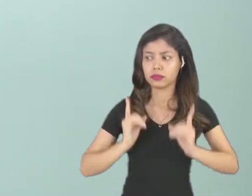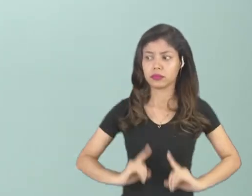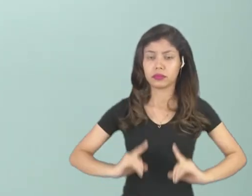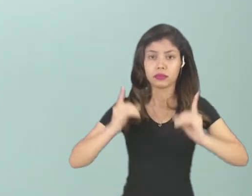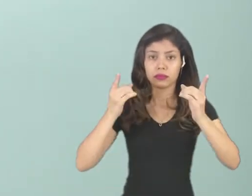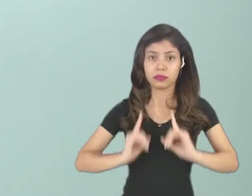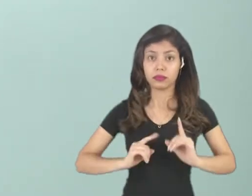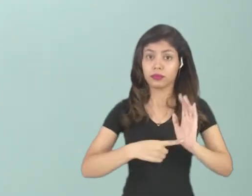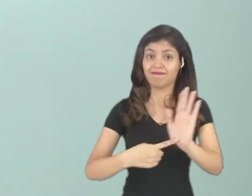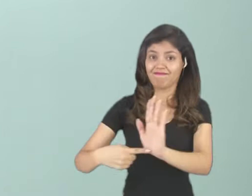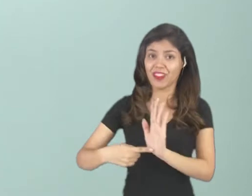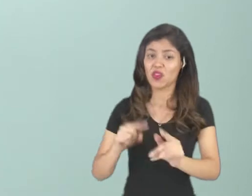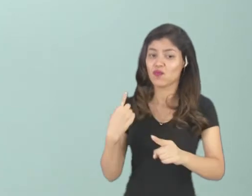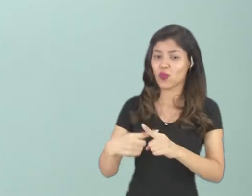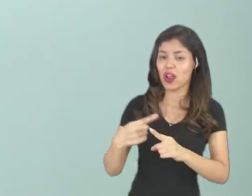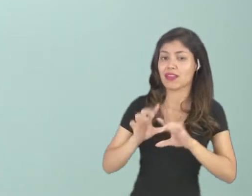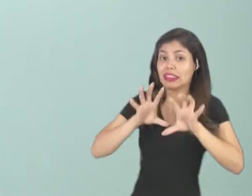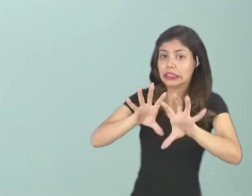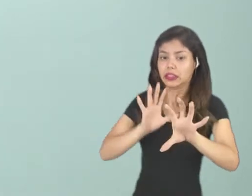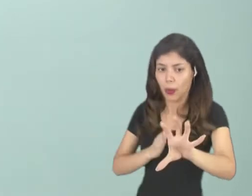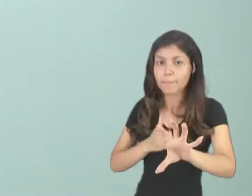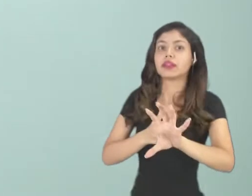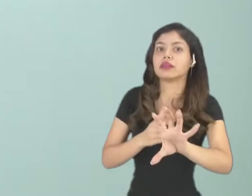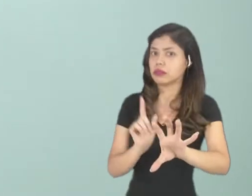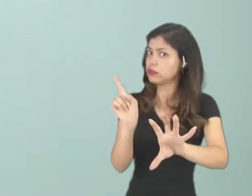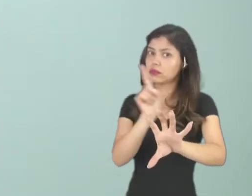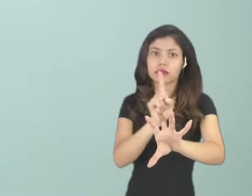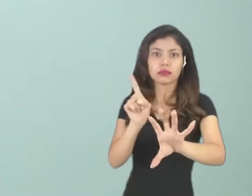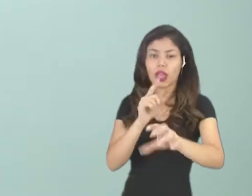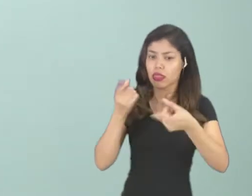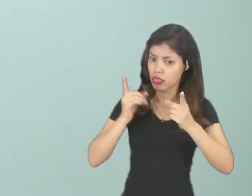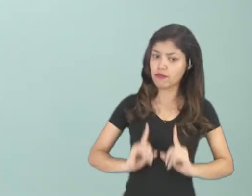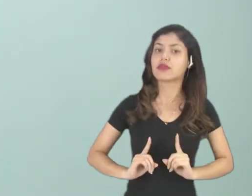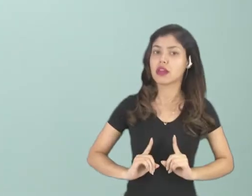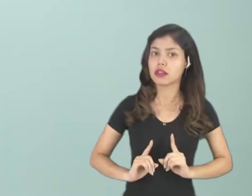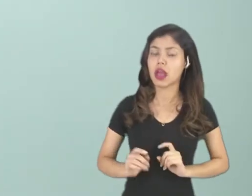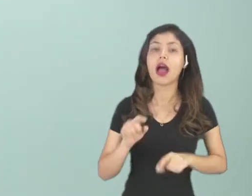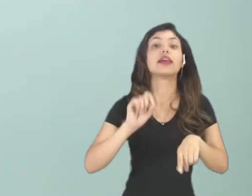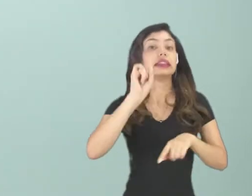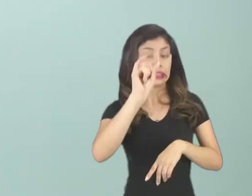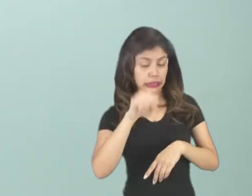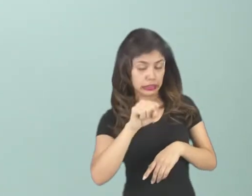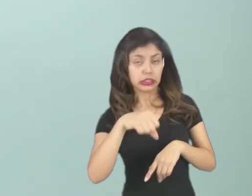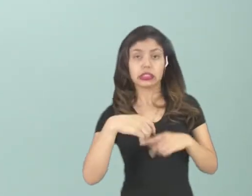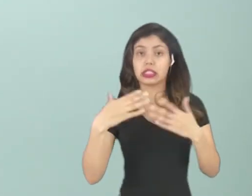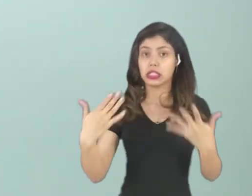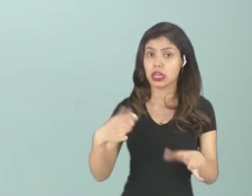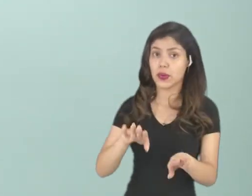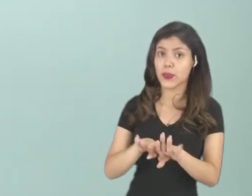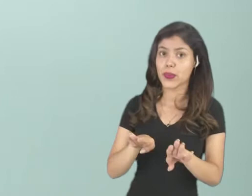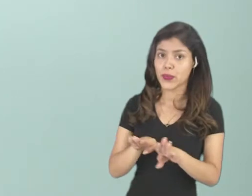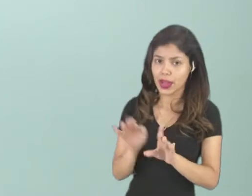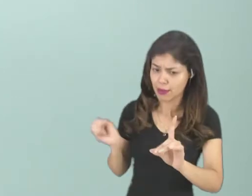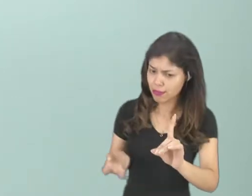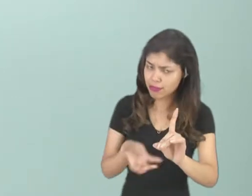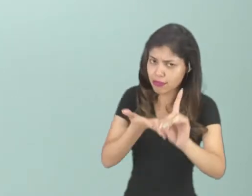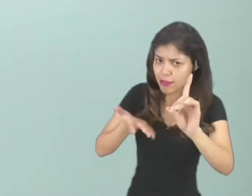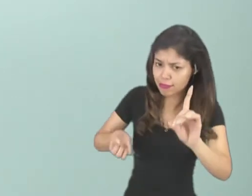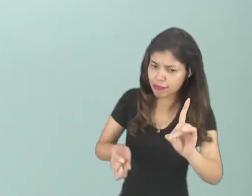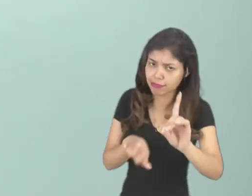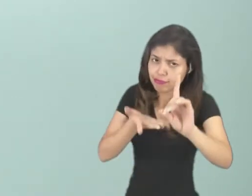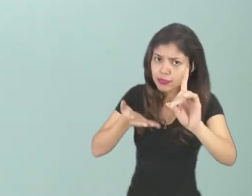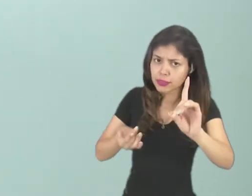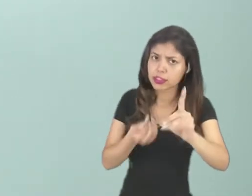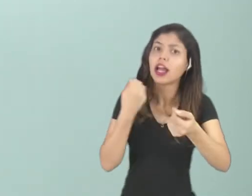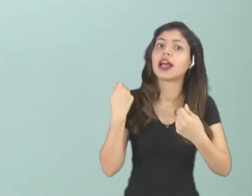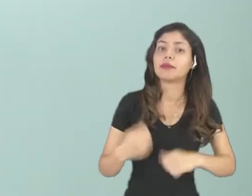disso, né, porque não foi uma limitação para ele essa deficiência, né? Foi e sim um incentivo, um empurrão para